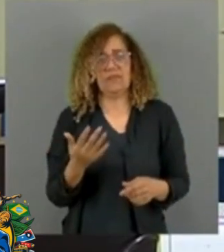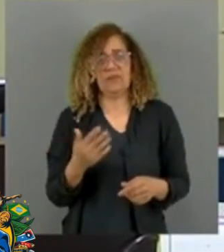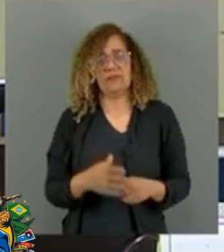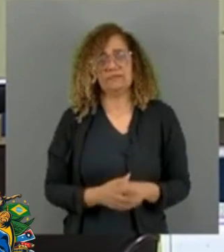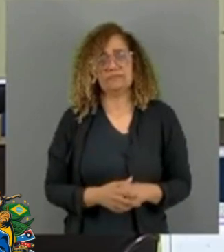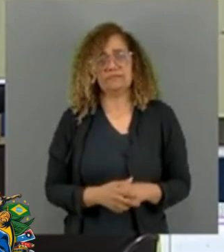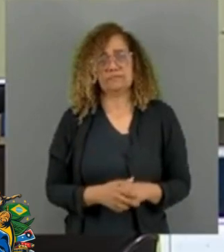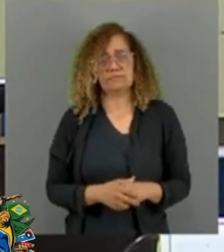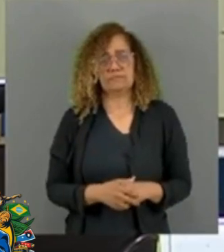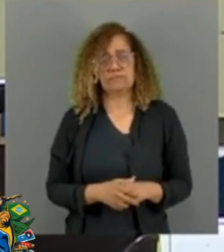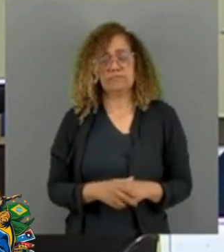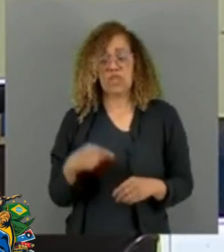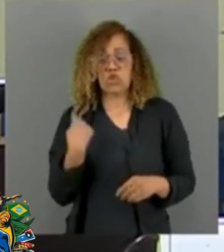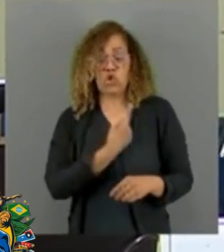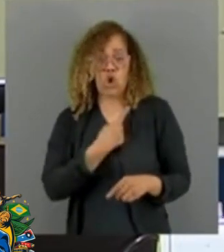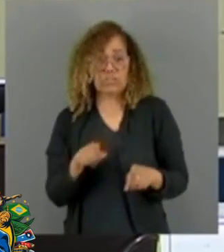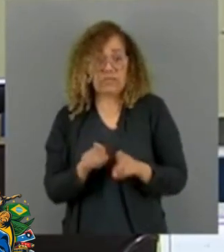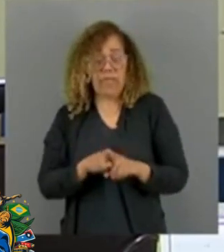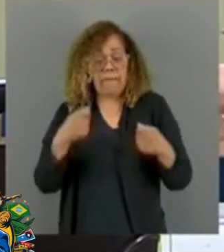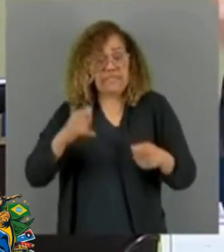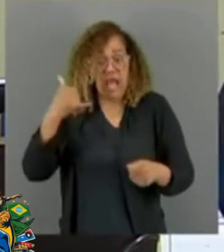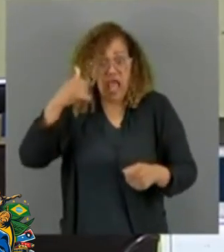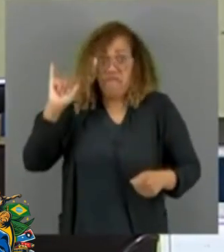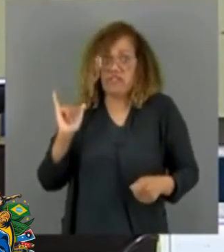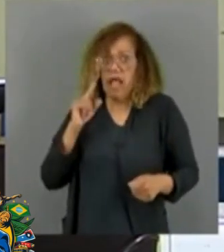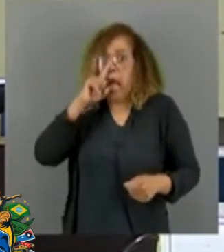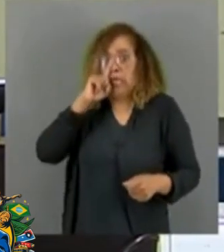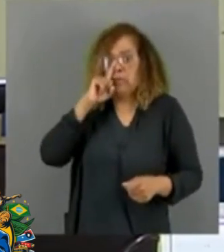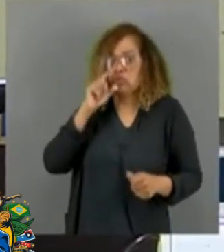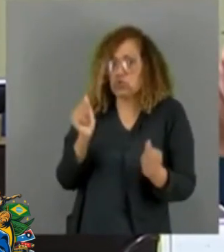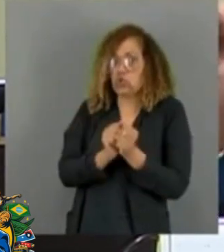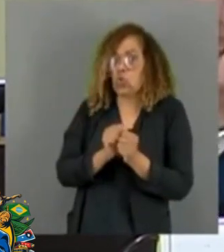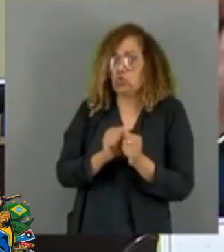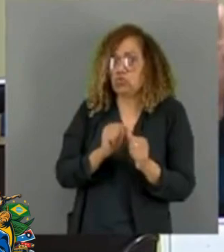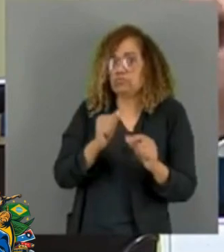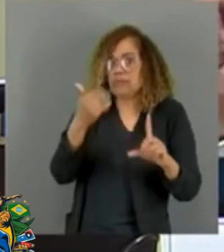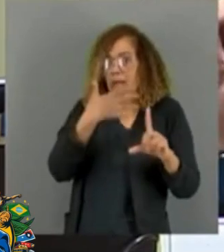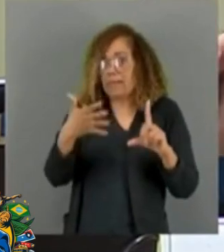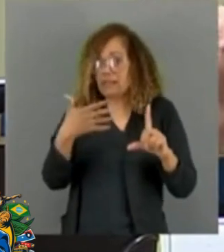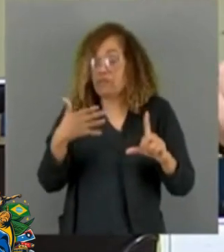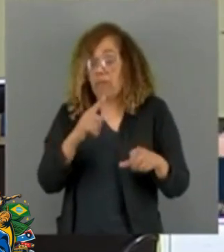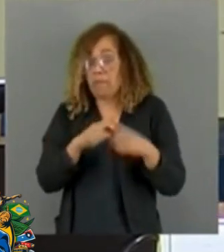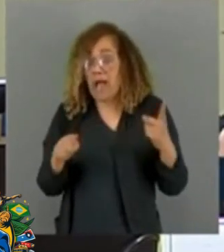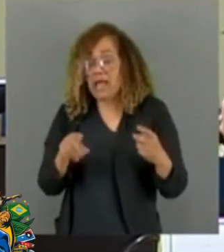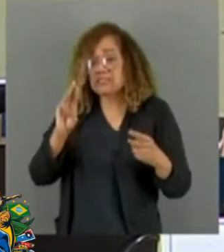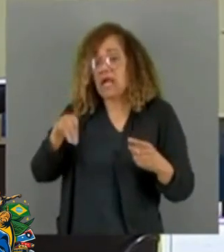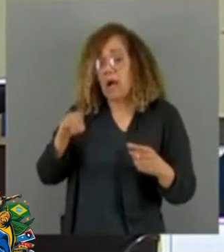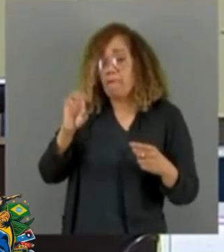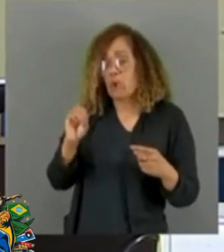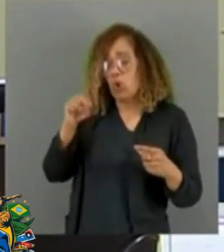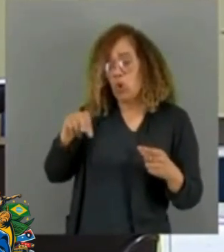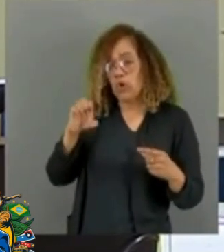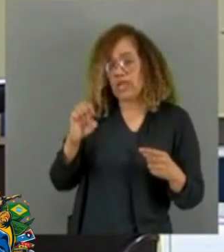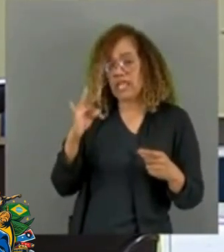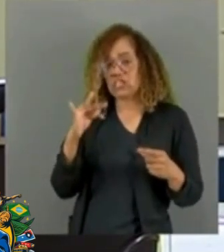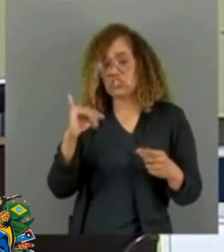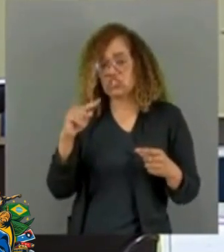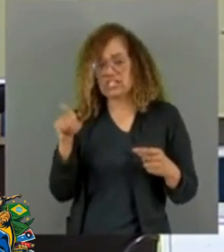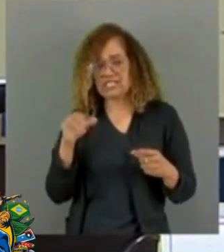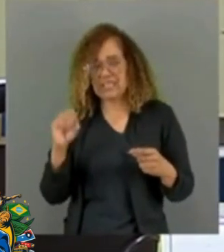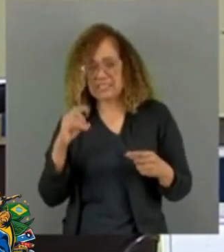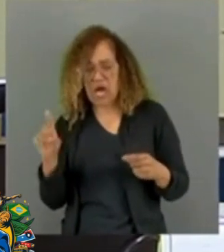resguardo, um respaldo e que nós, então, evitemos qualquer risco junto à plataforma. Só que aquela desmonetização do dia 23 de novembro